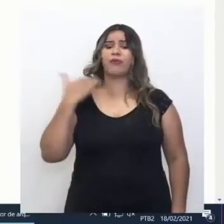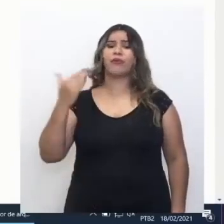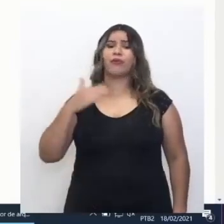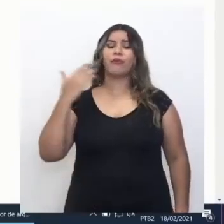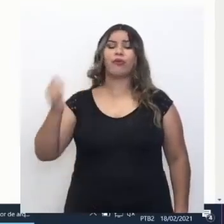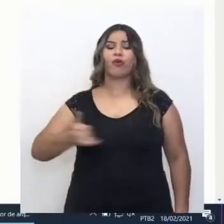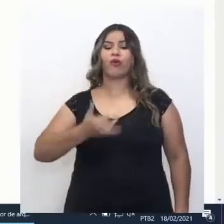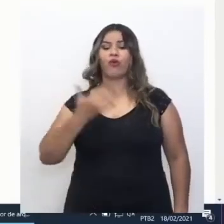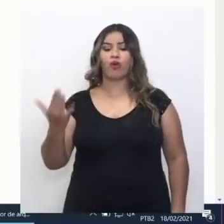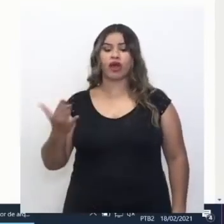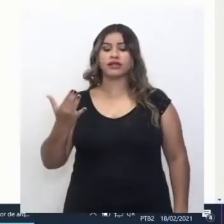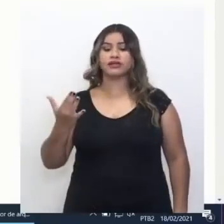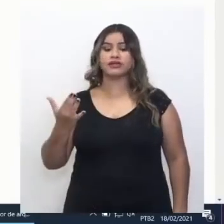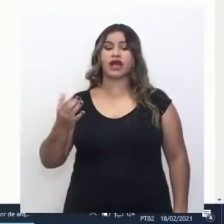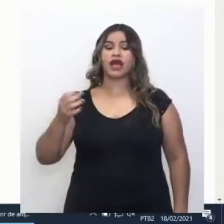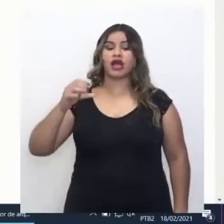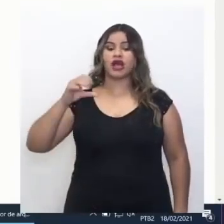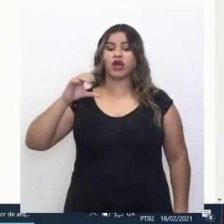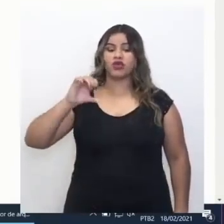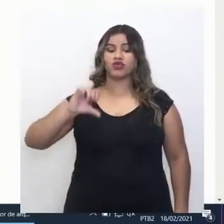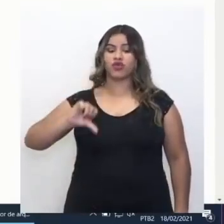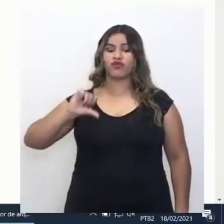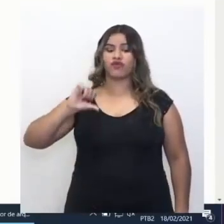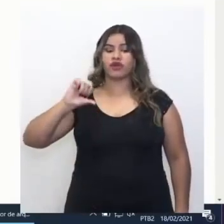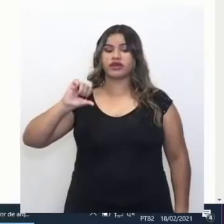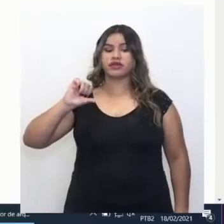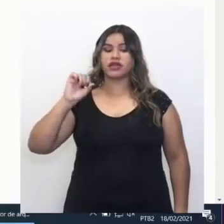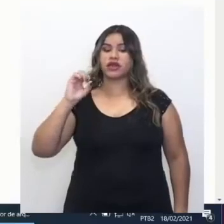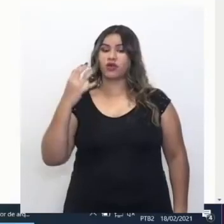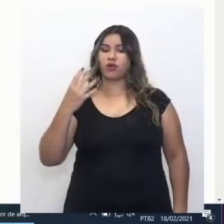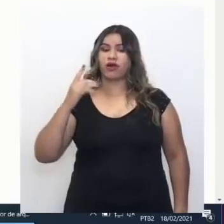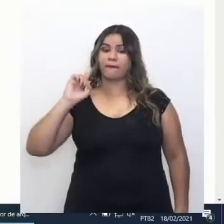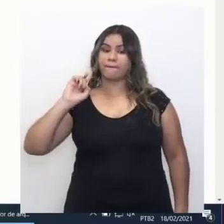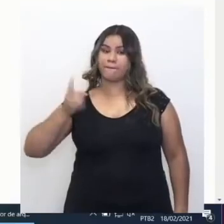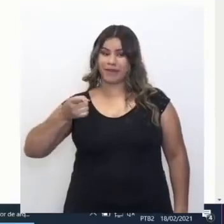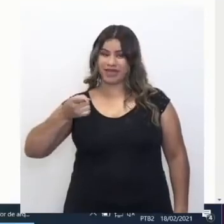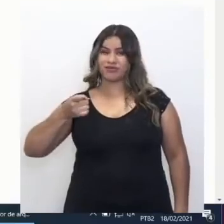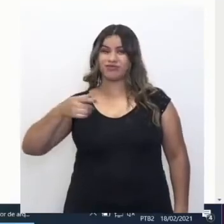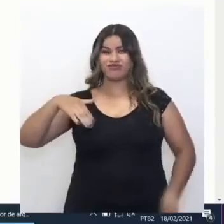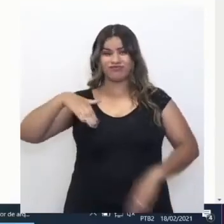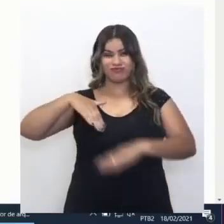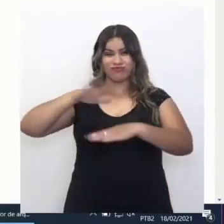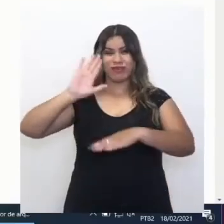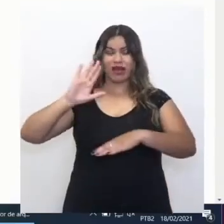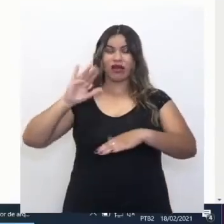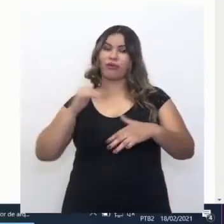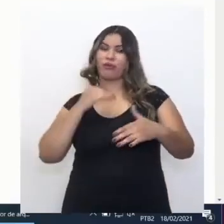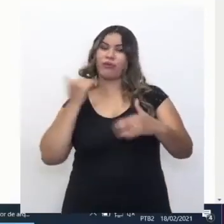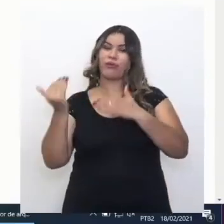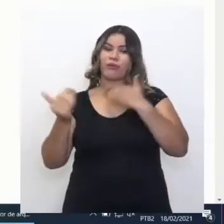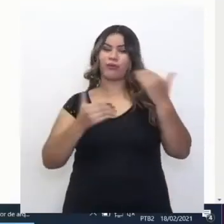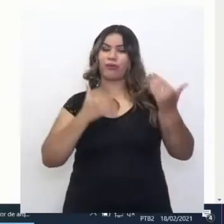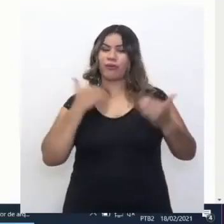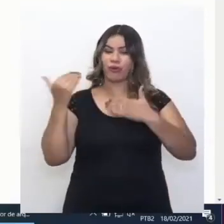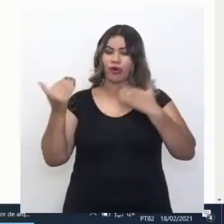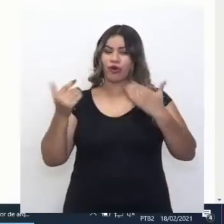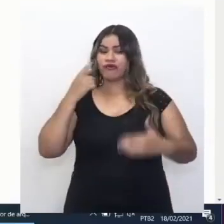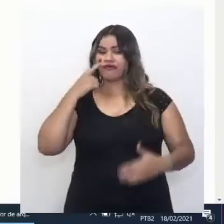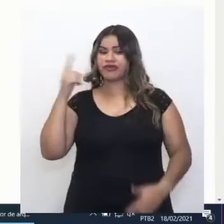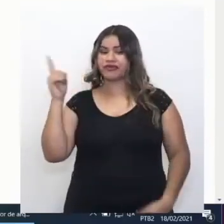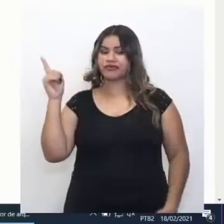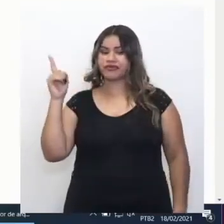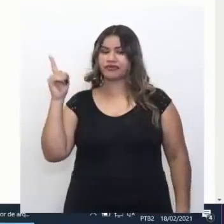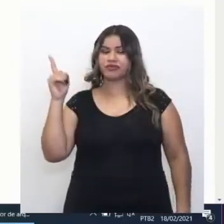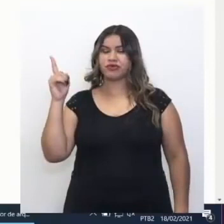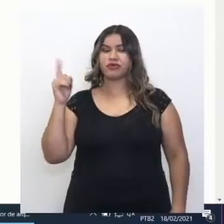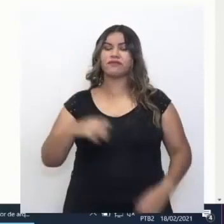mil. O que dá uma diferença, né, que aí o crescimento positivo entre mortes e vivos de